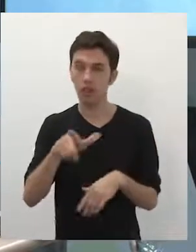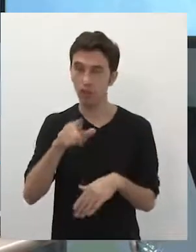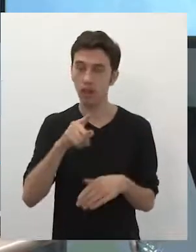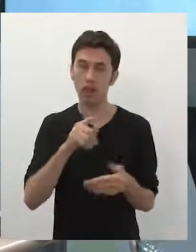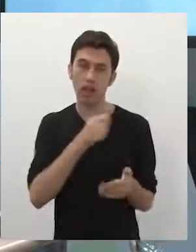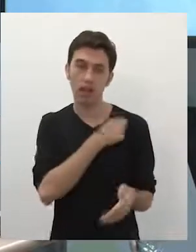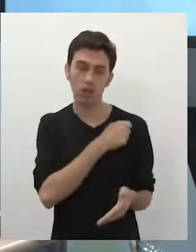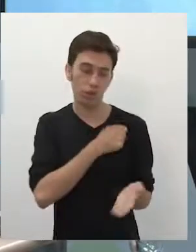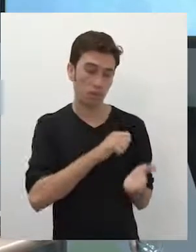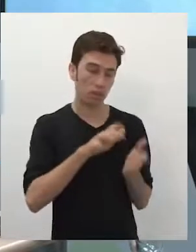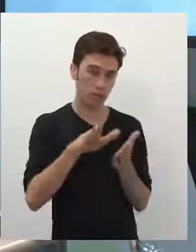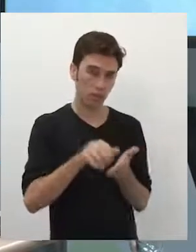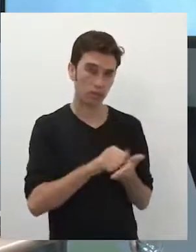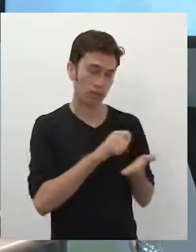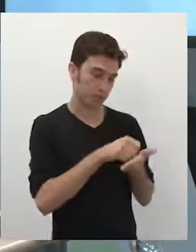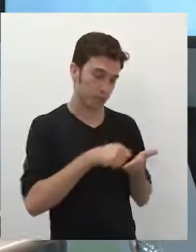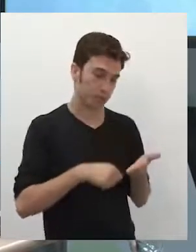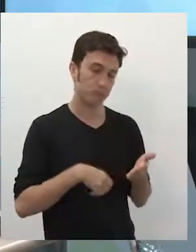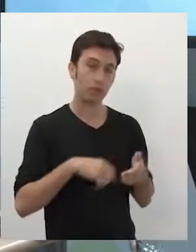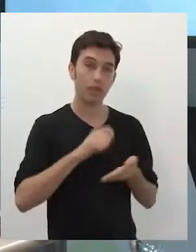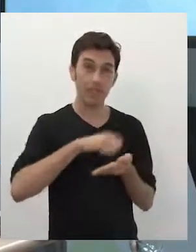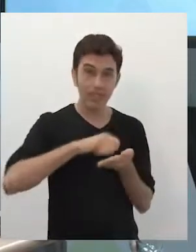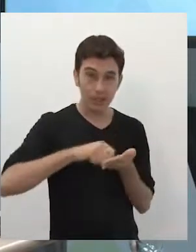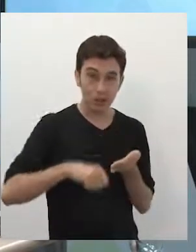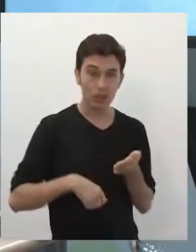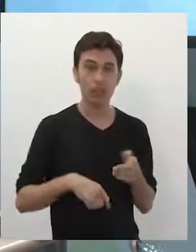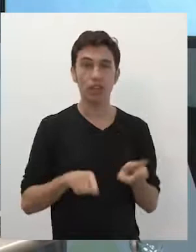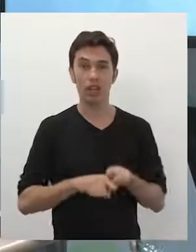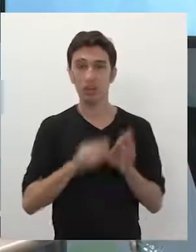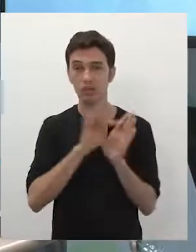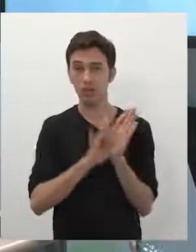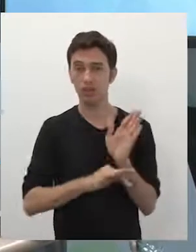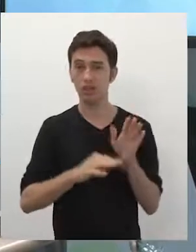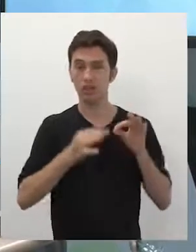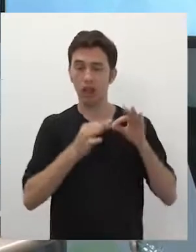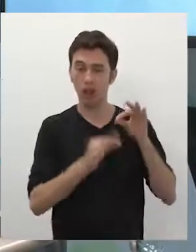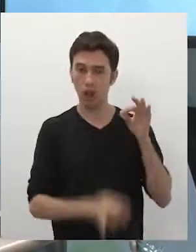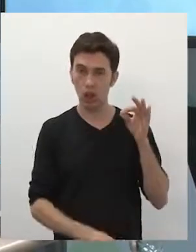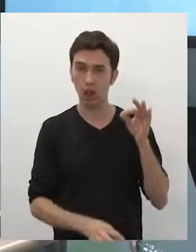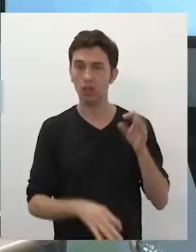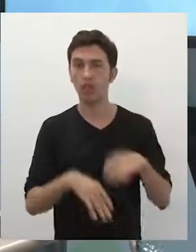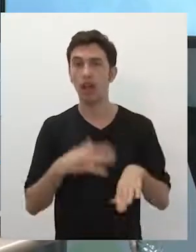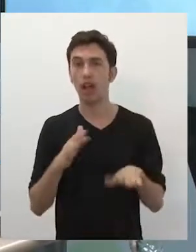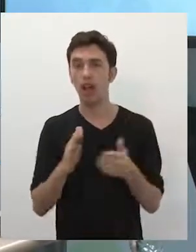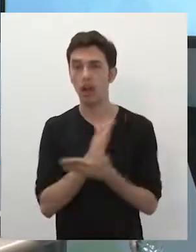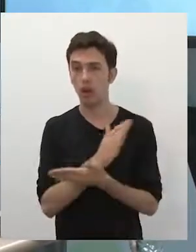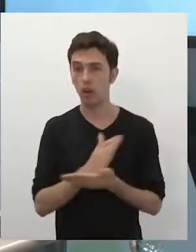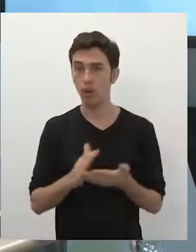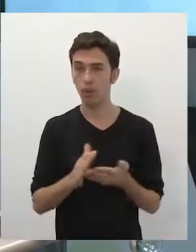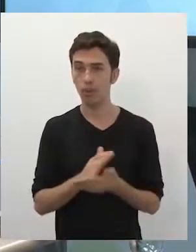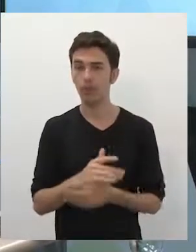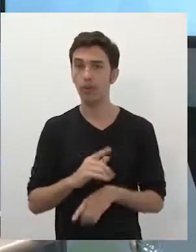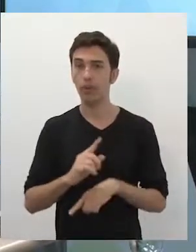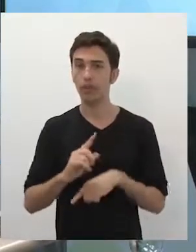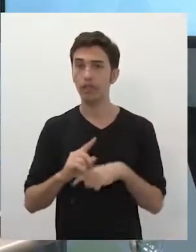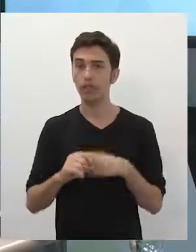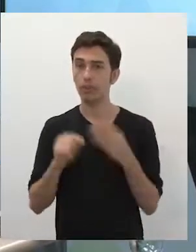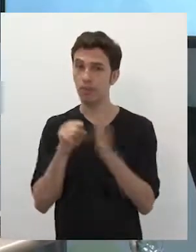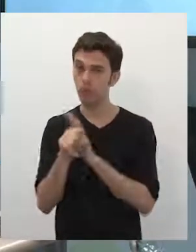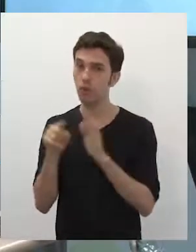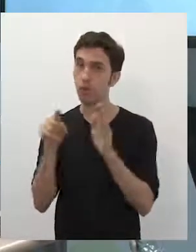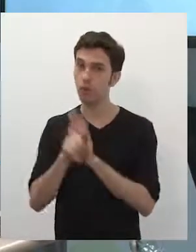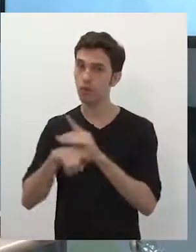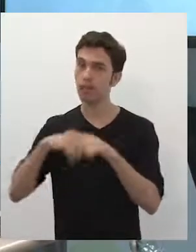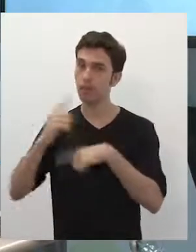fazendo anotações, porque o texto está um pouquinho longo também. Algumas respostas, ou melhor, para vocês responderem algumas perguntas, nós